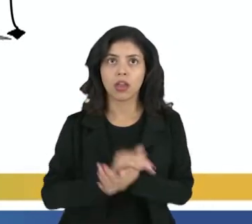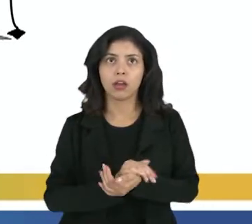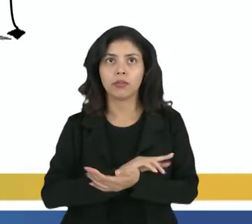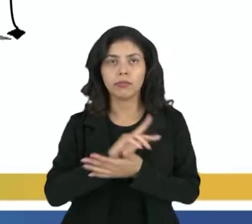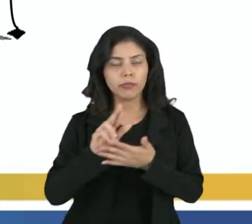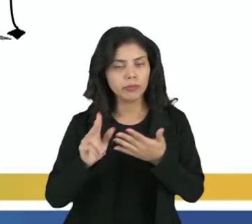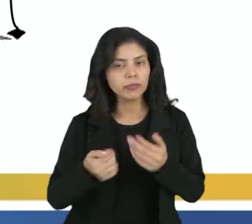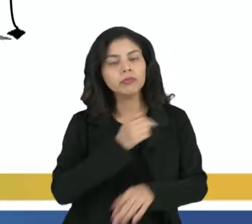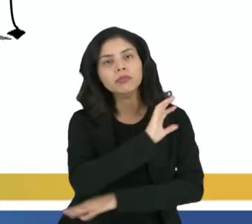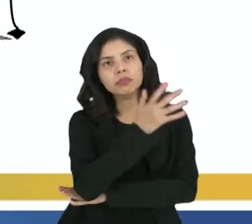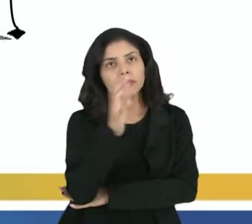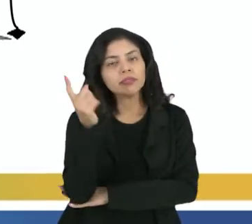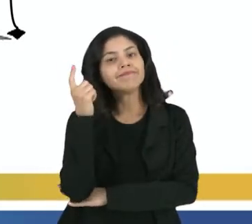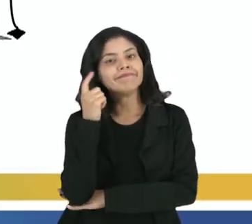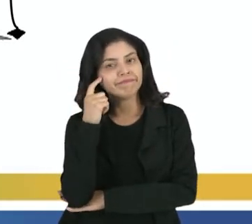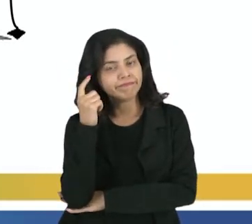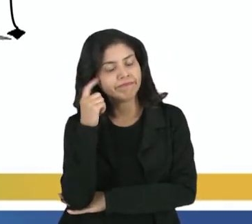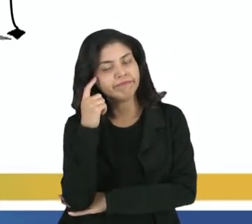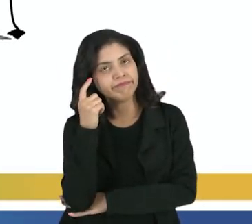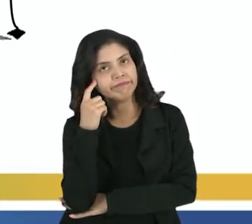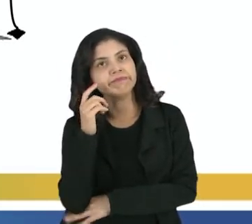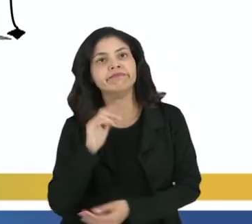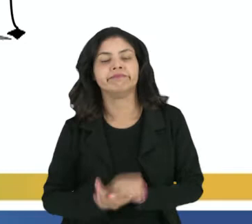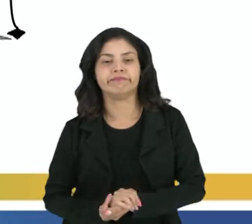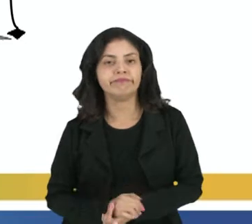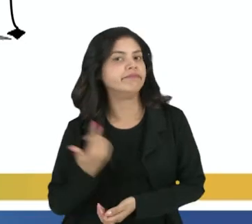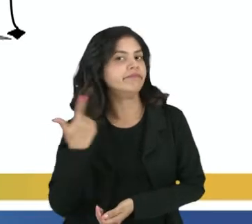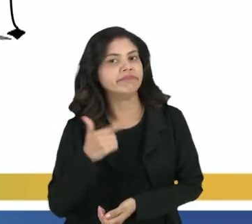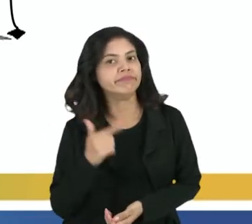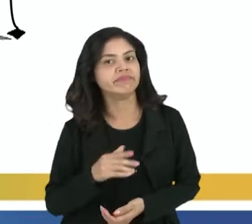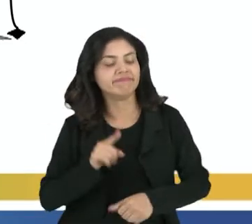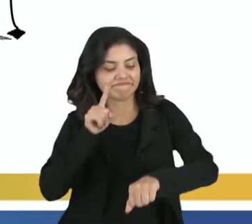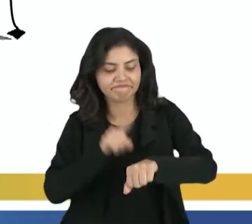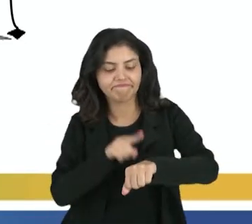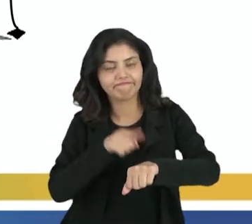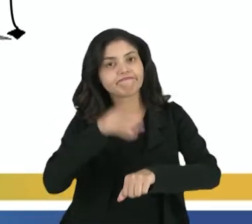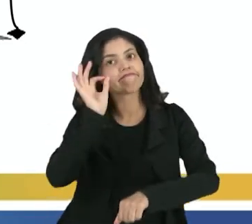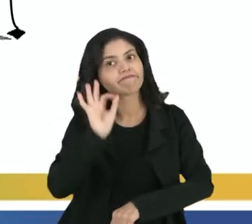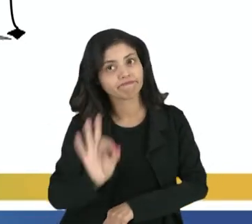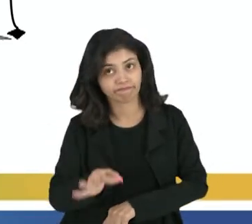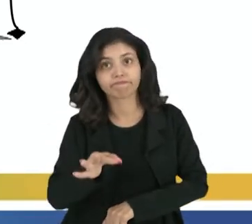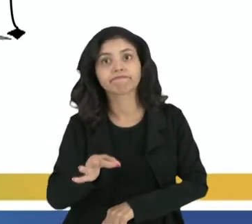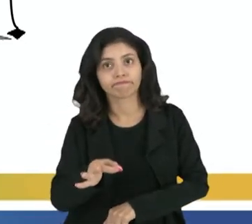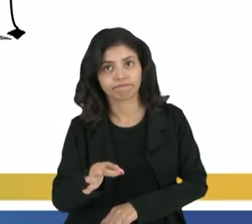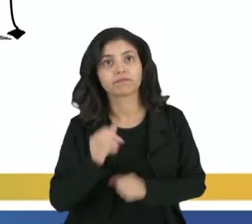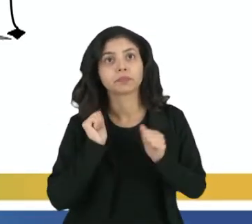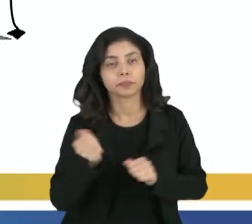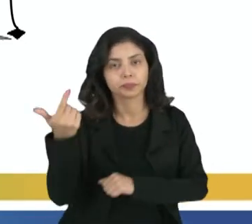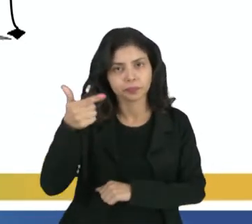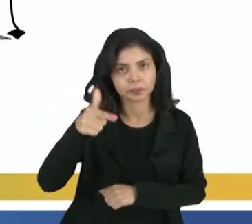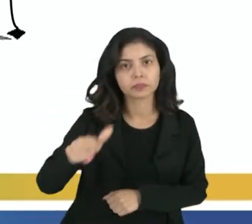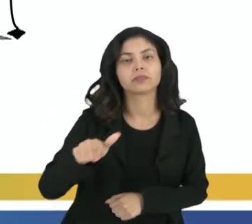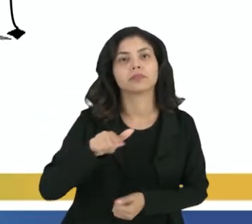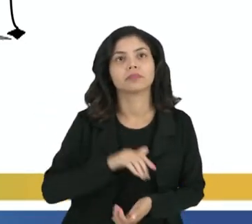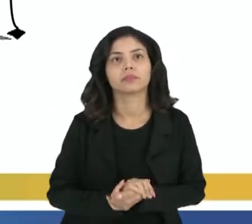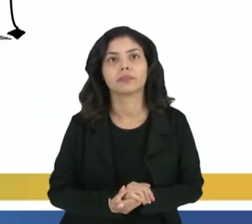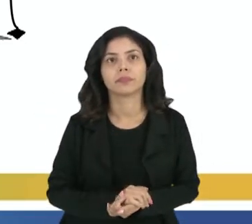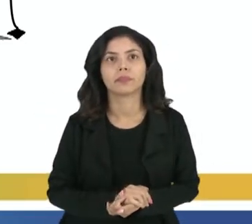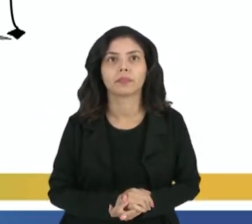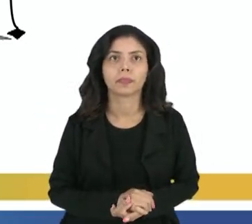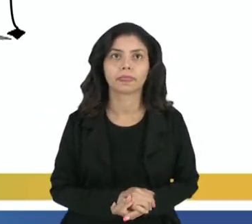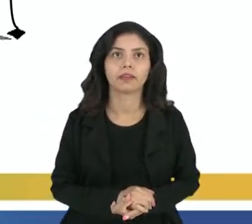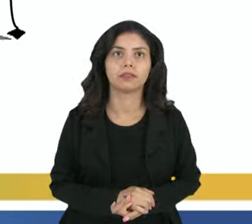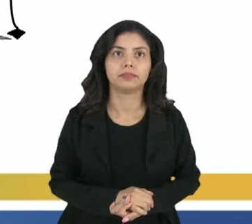dos recursos naturais, de forma, né, onde não tem um tempo hábil para que possa ser renovado esse